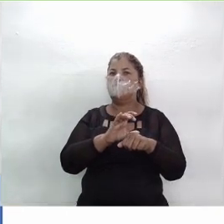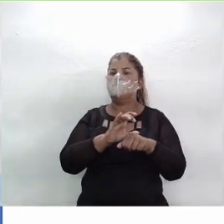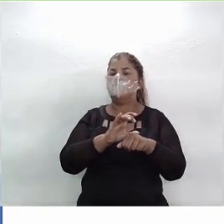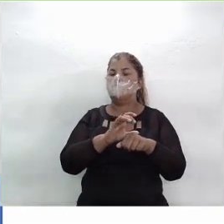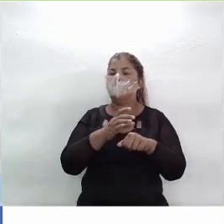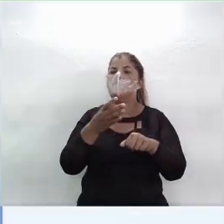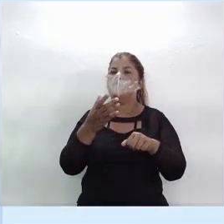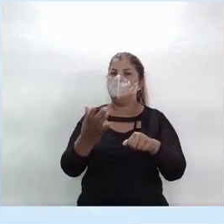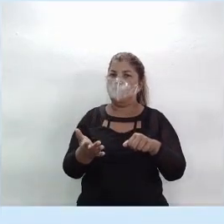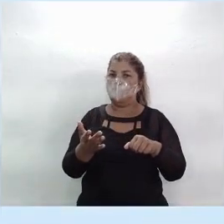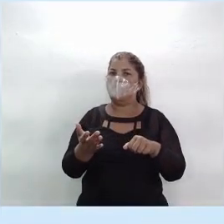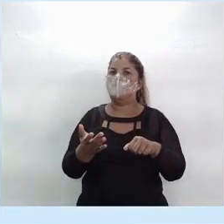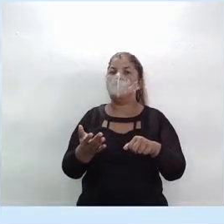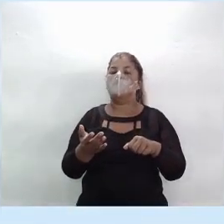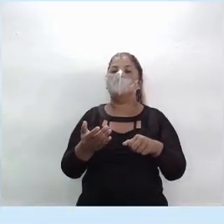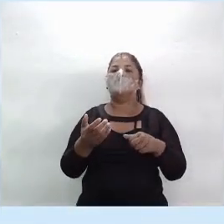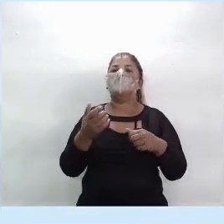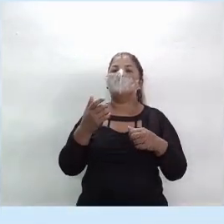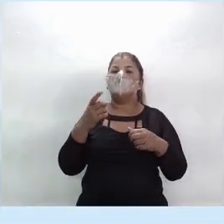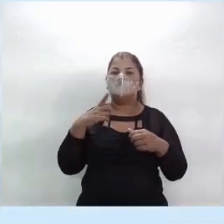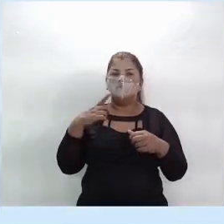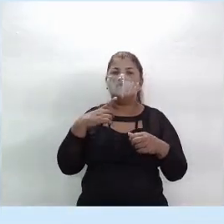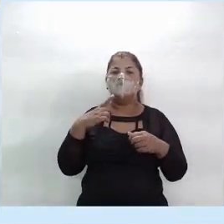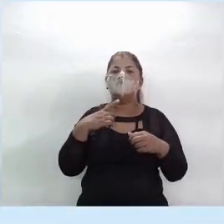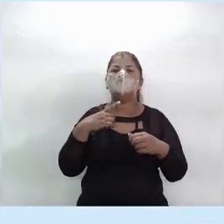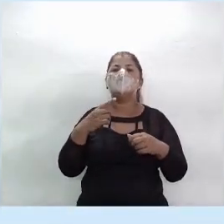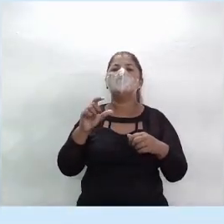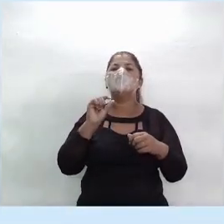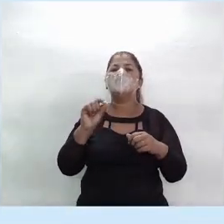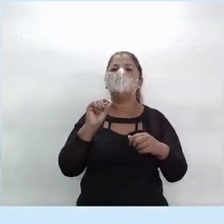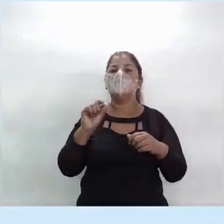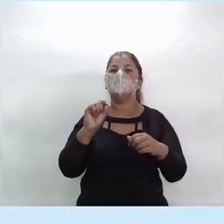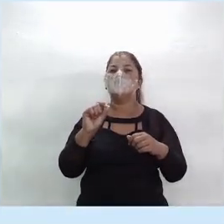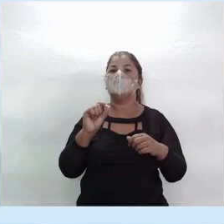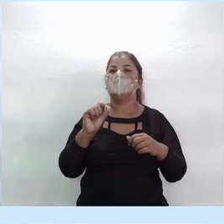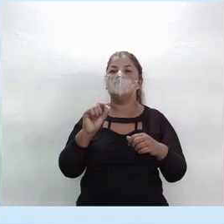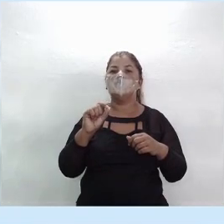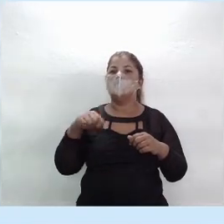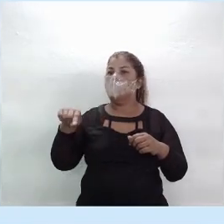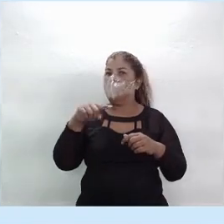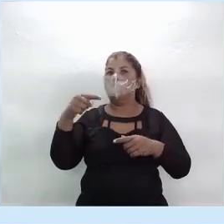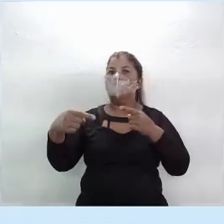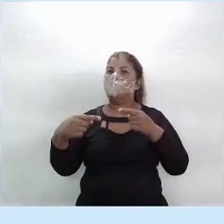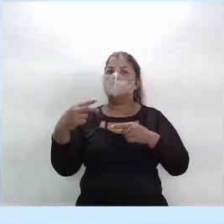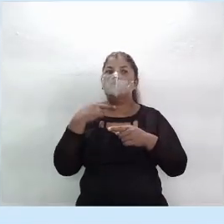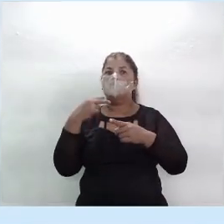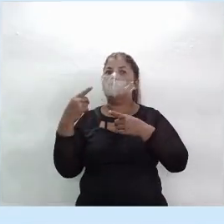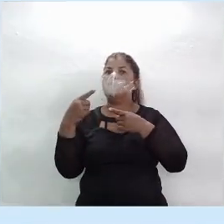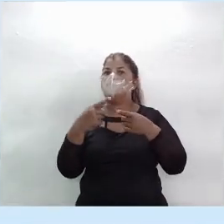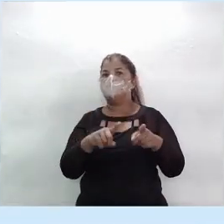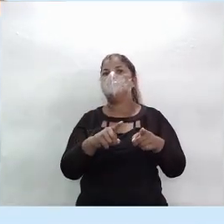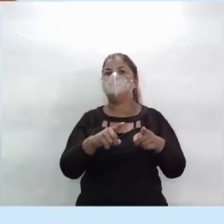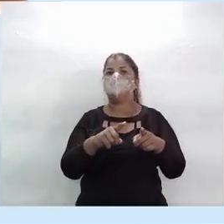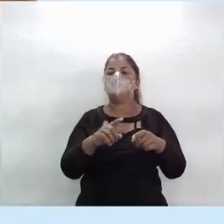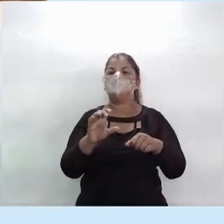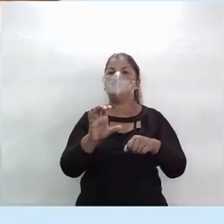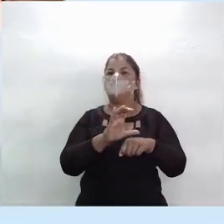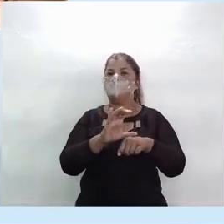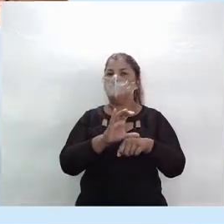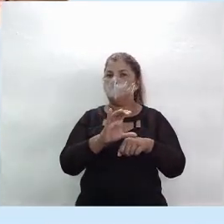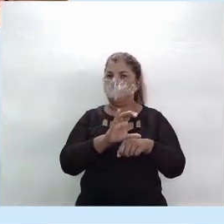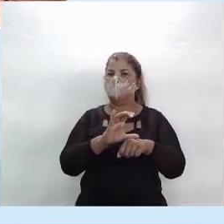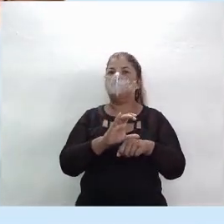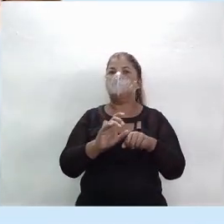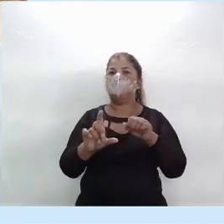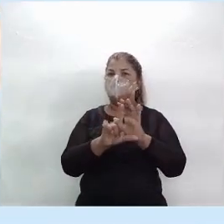originária. Isso quer dizer o quê, minha gente? Cortando para mim, nós temos justamente o quê? Ninguém pode ir